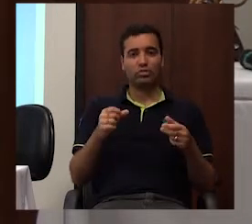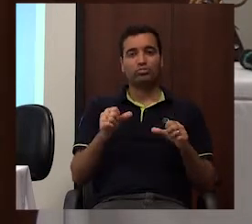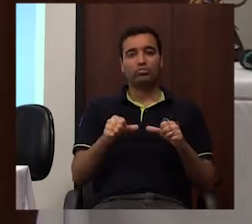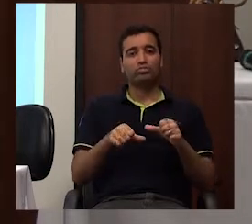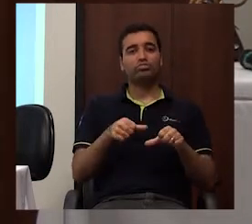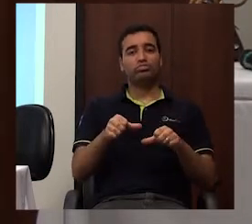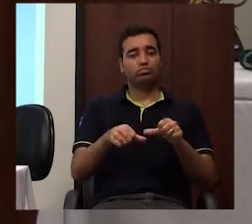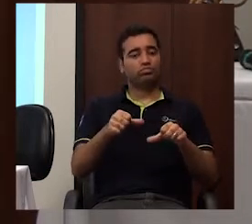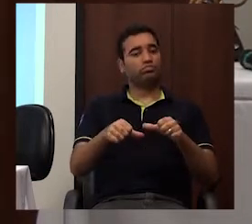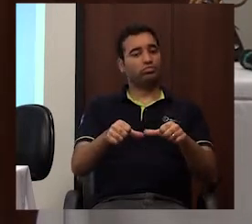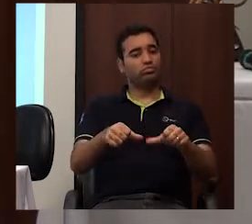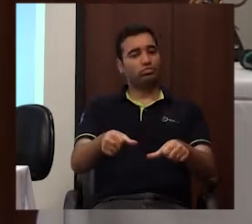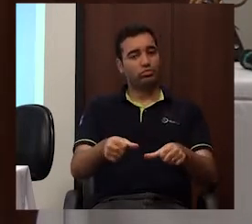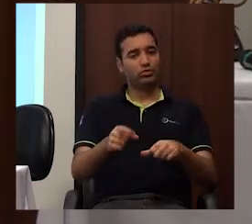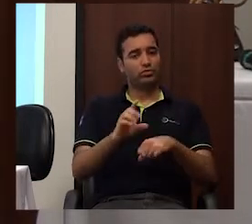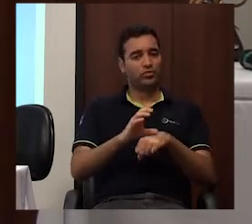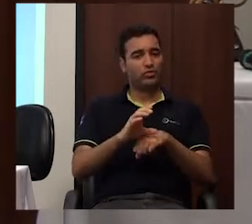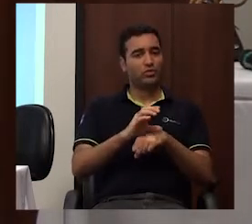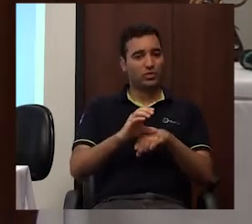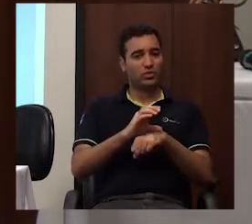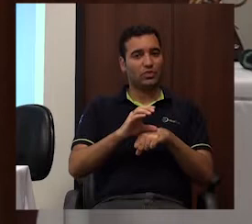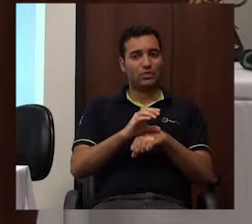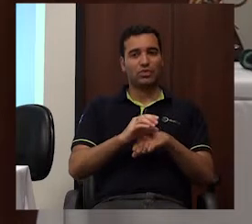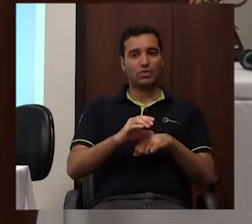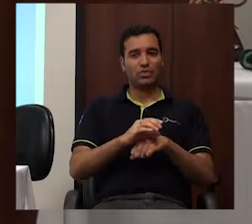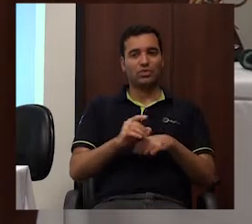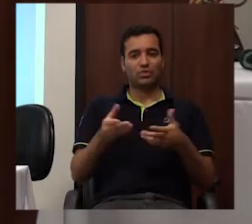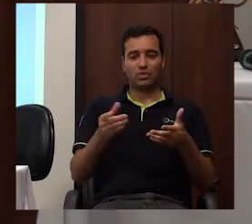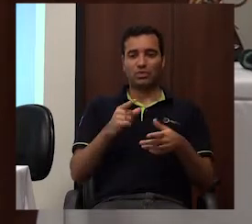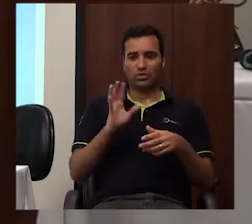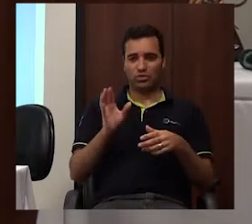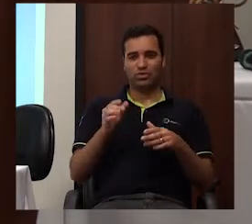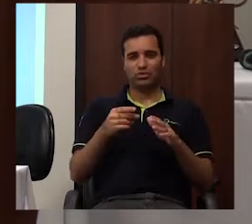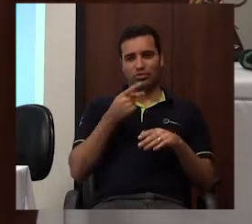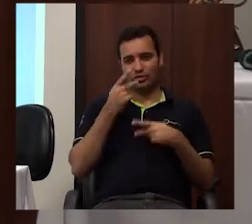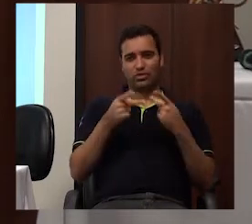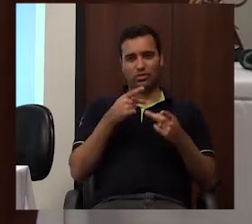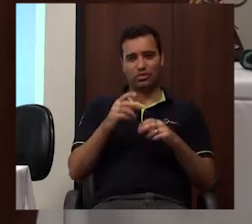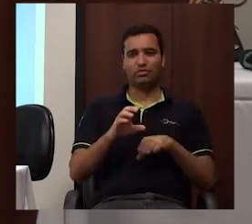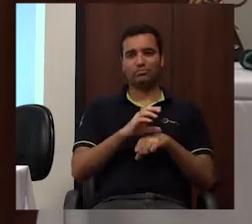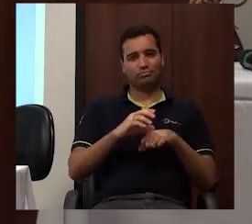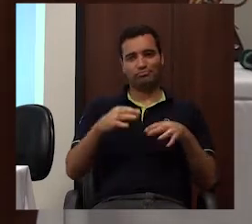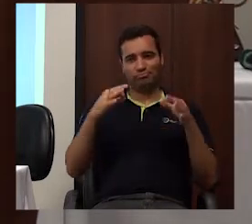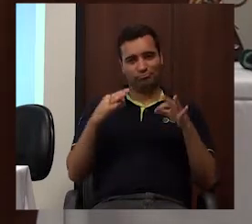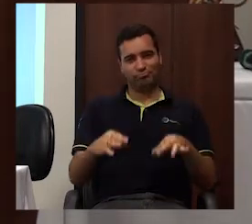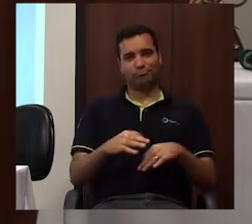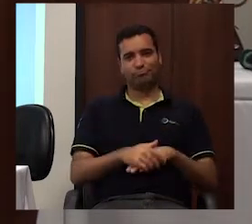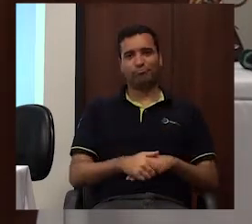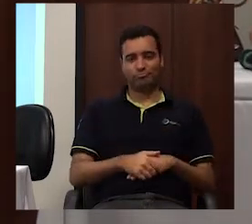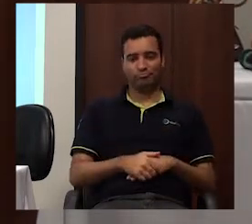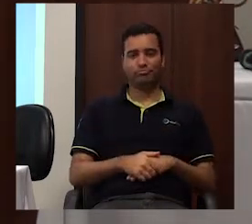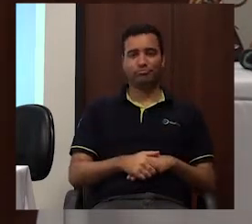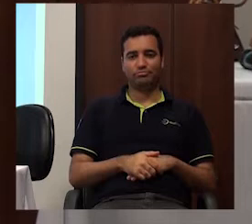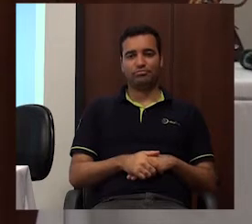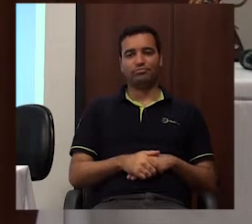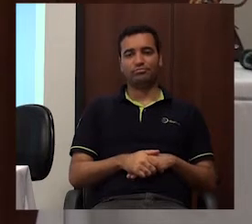muitas mudanças, né? A partir da Constituição, principalmente, eu tenho certeza de que hoje já foi mencionado isso, né? Com toda certeza,